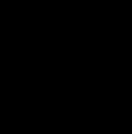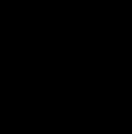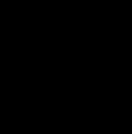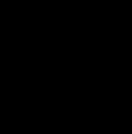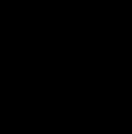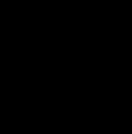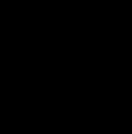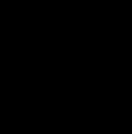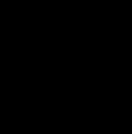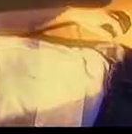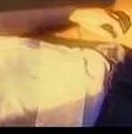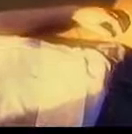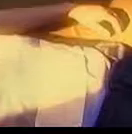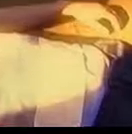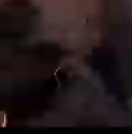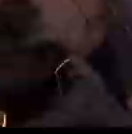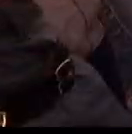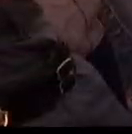preciso viver mais.